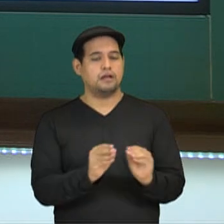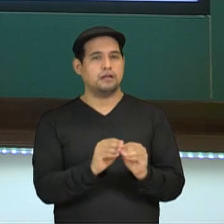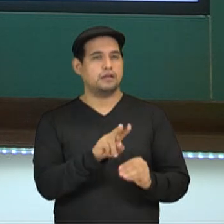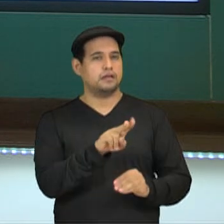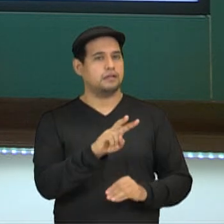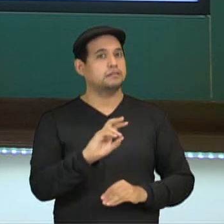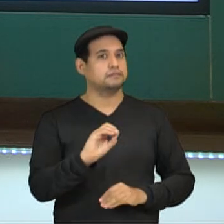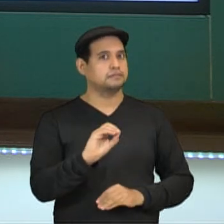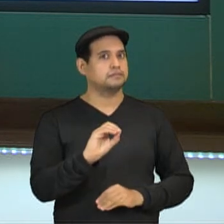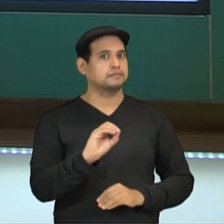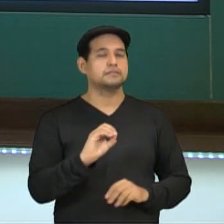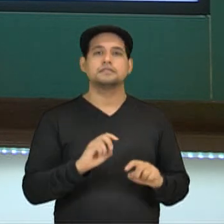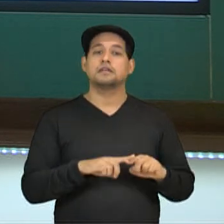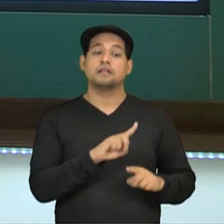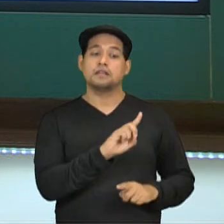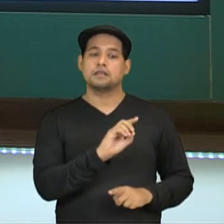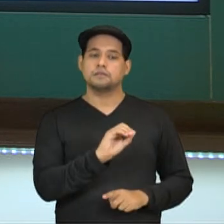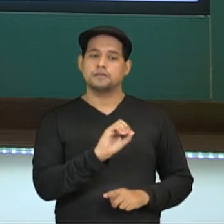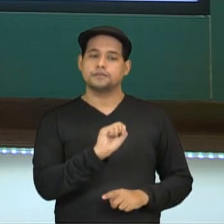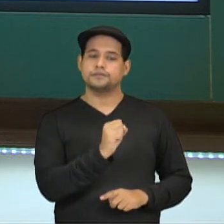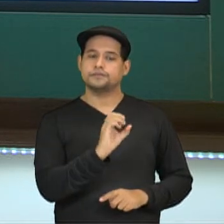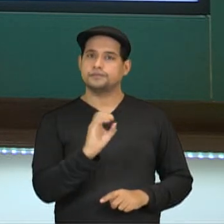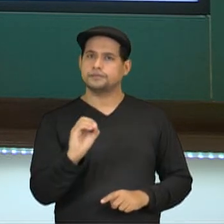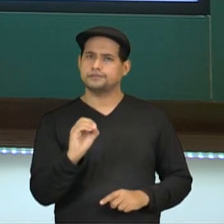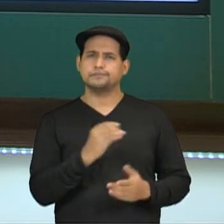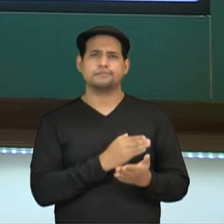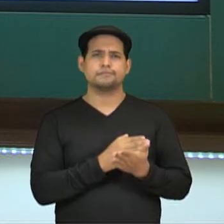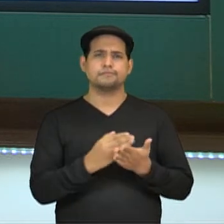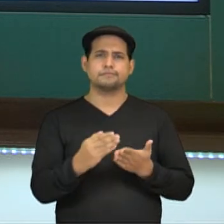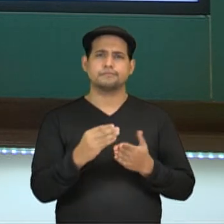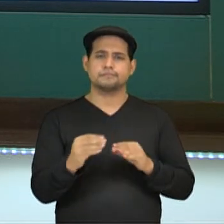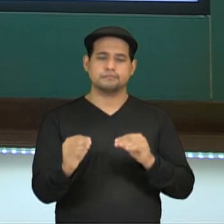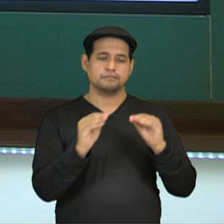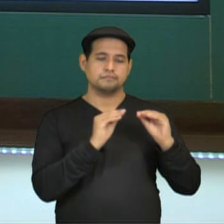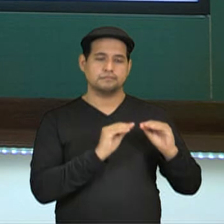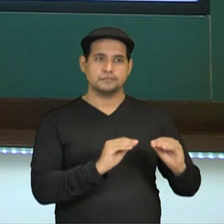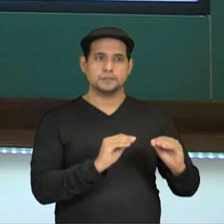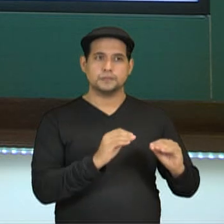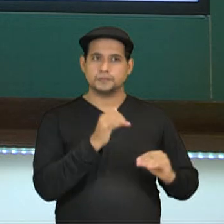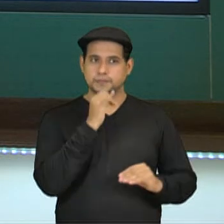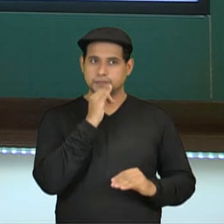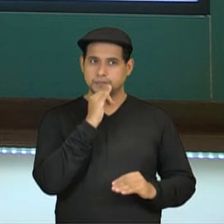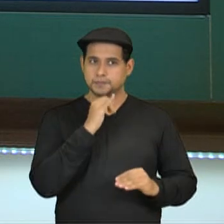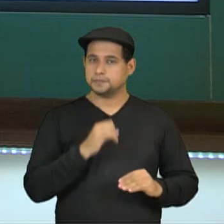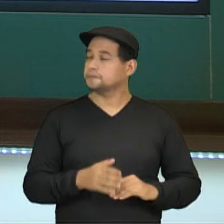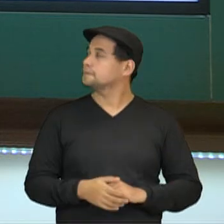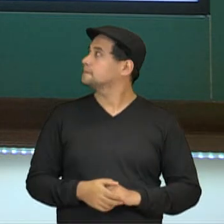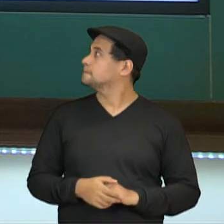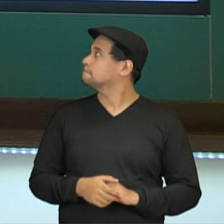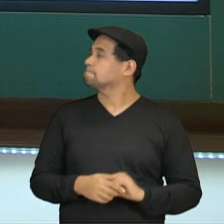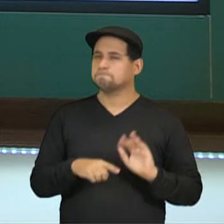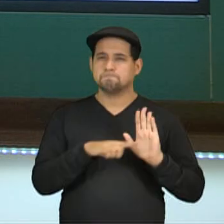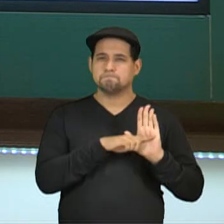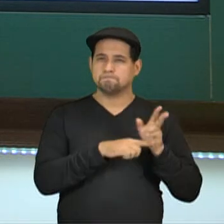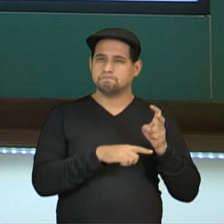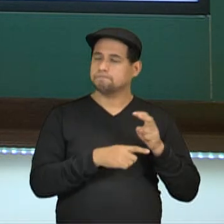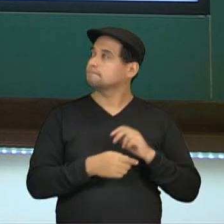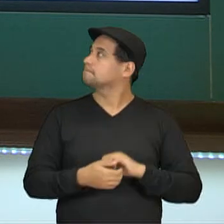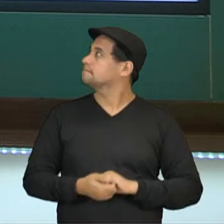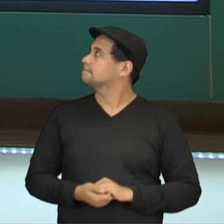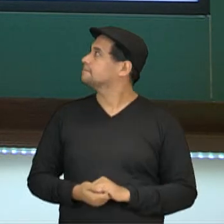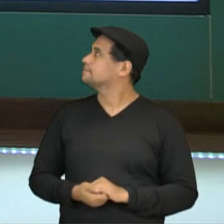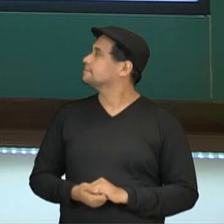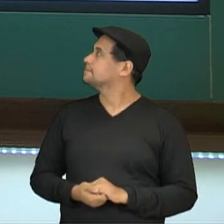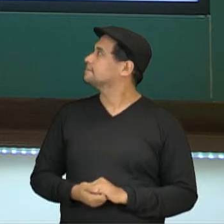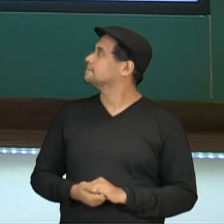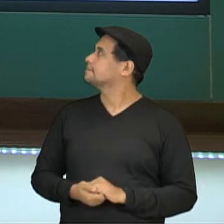a 0. Então, esse 10.800 eu passo ele para o primeiro membro. Então, aqui, ó, apareceu menos aqui, ó, tá vendo? E daí